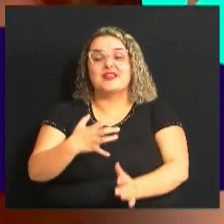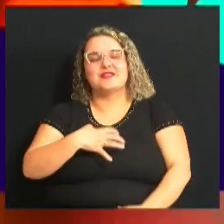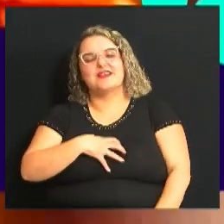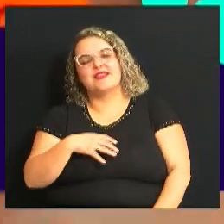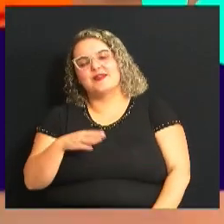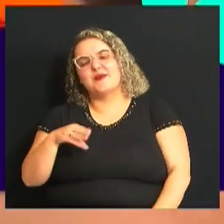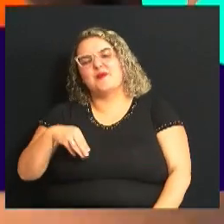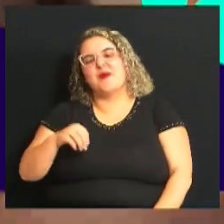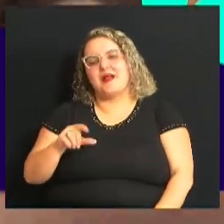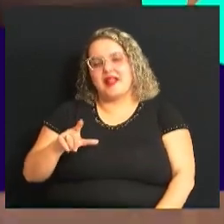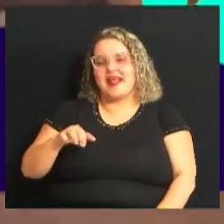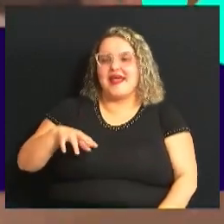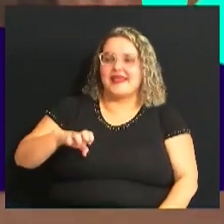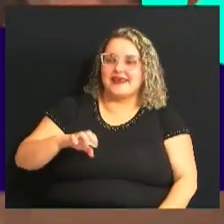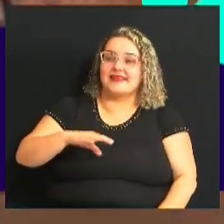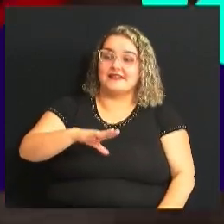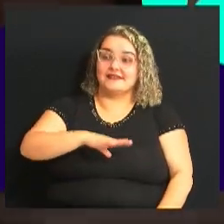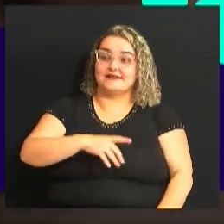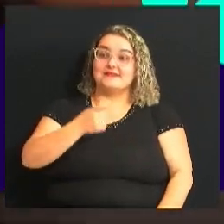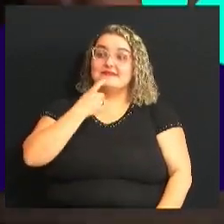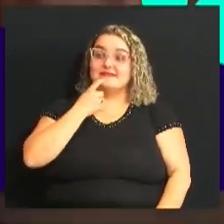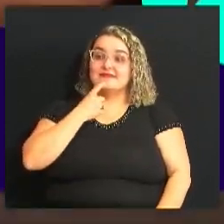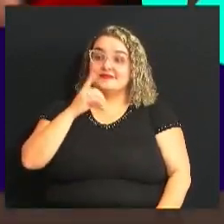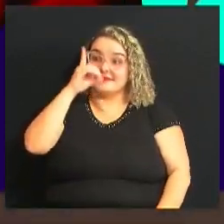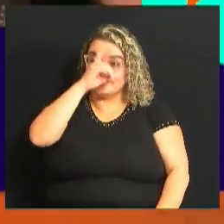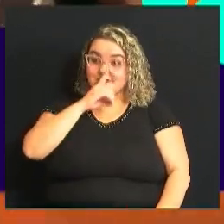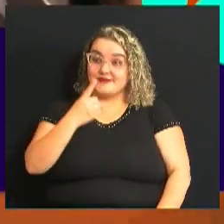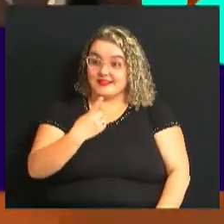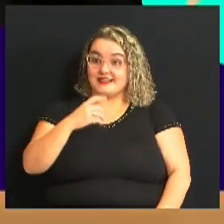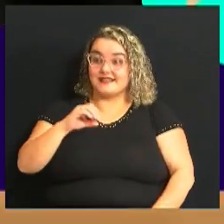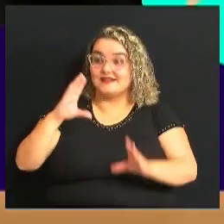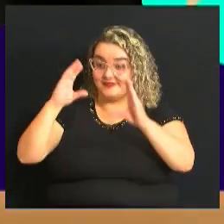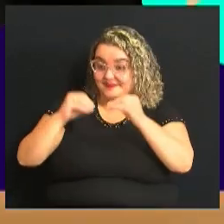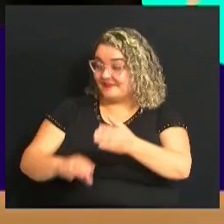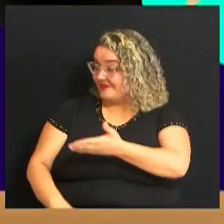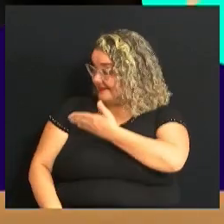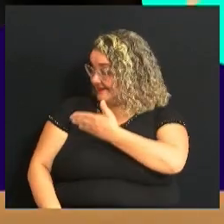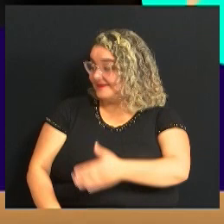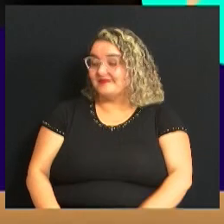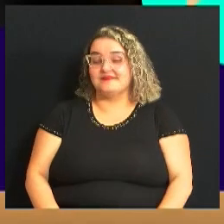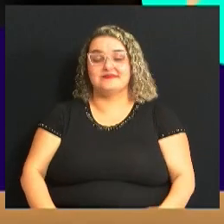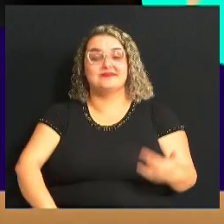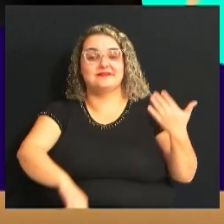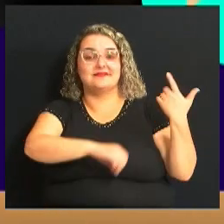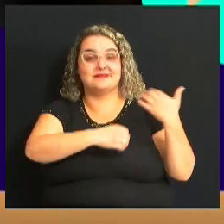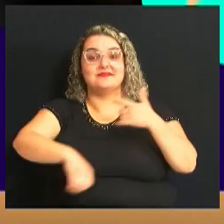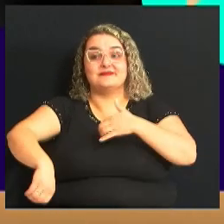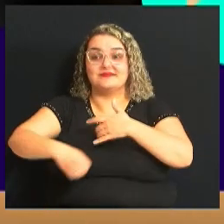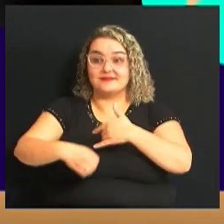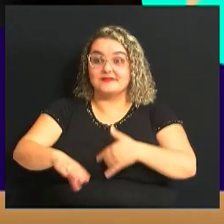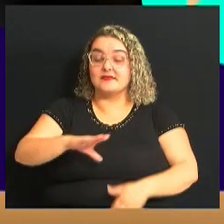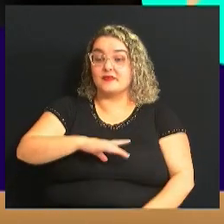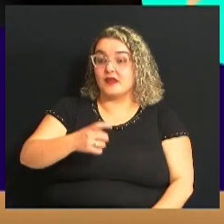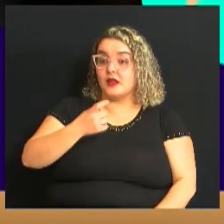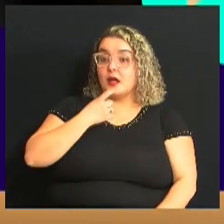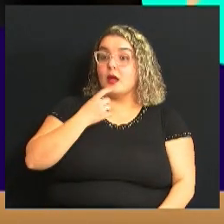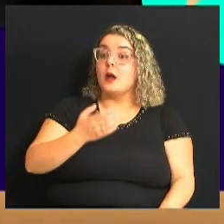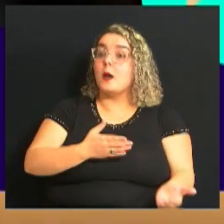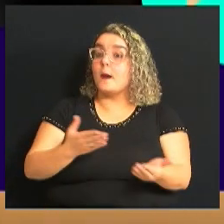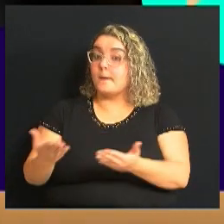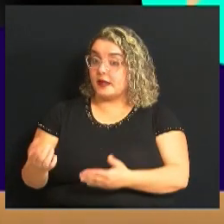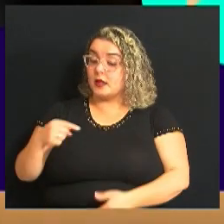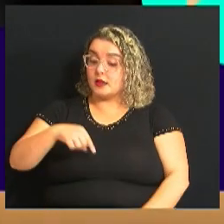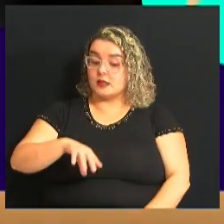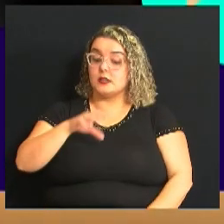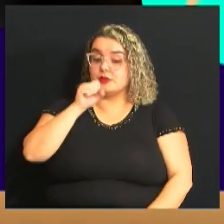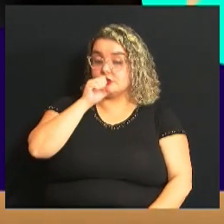em Campinas no domingo, às 10 da noite, no Santo Loud. A Orquestra Sinfônica de Campinas se apresenta neste